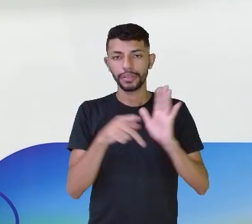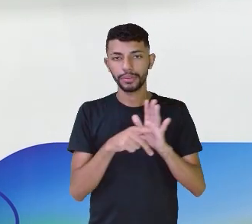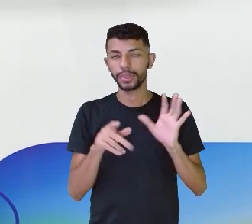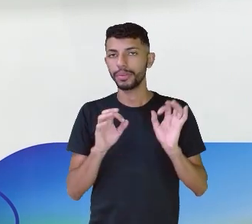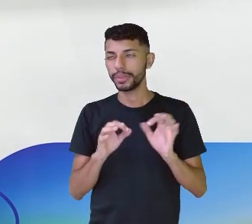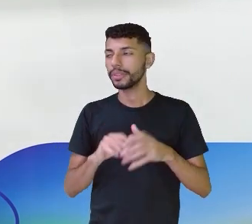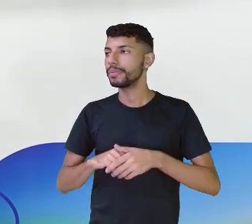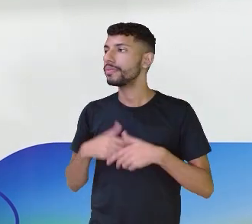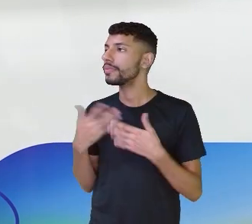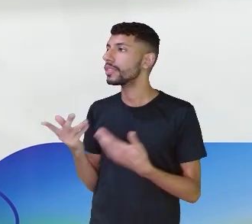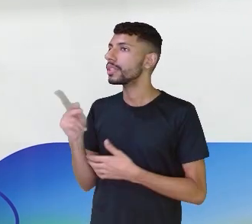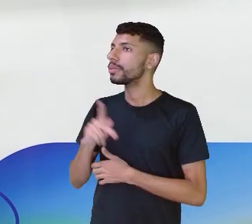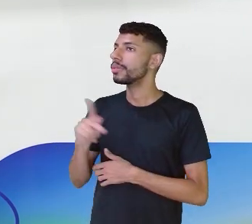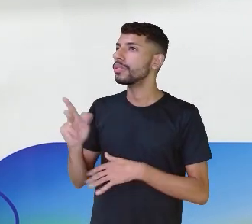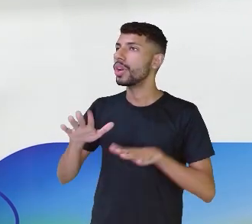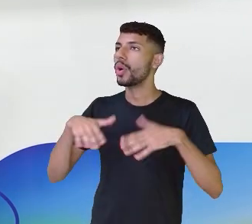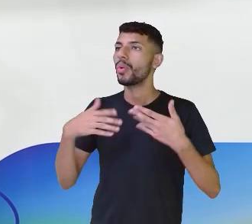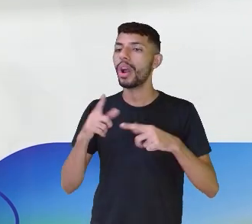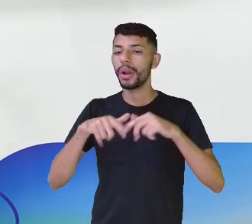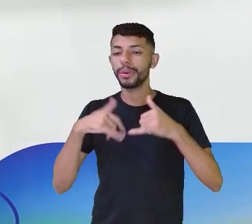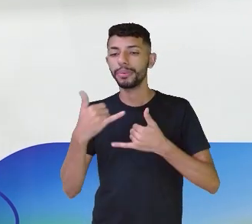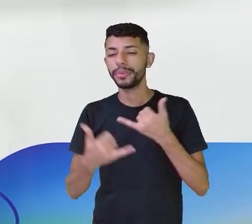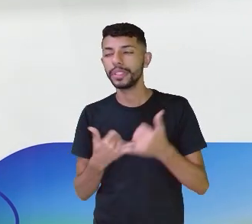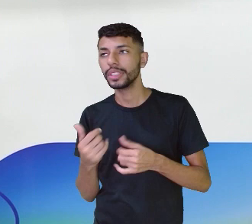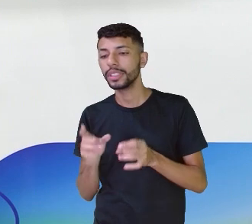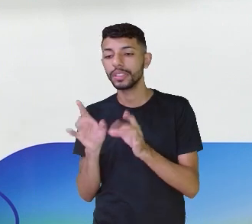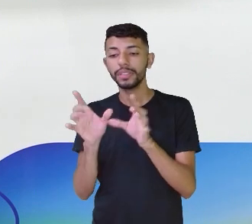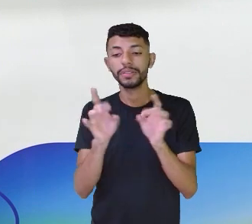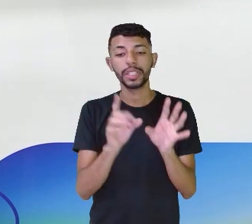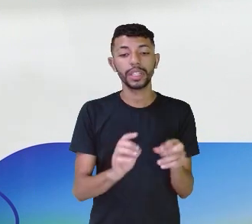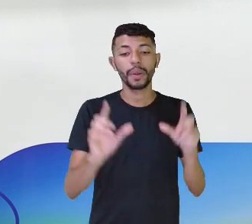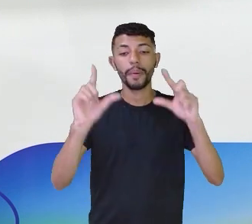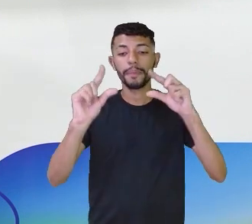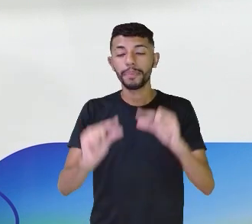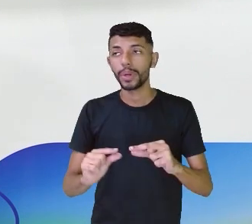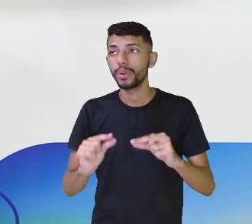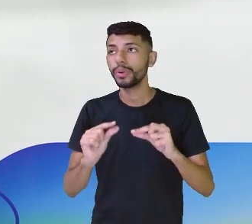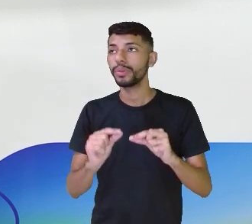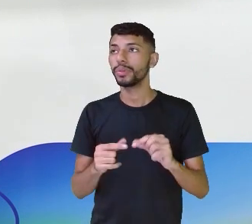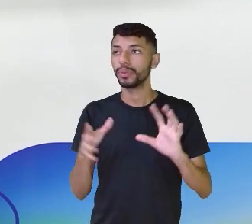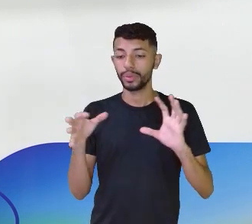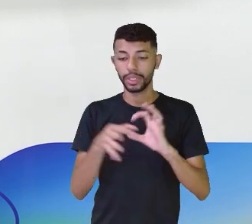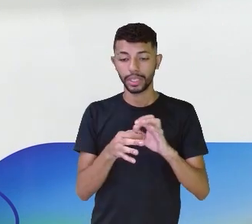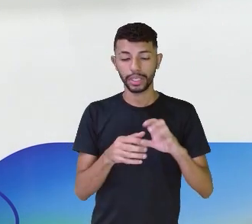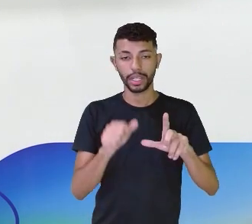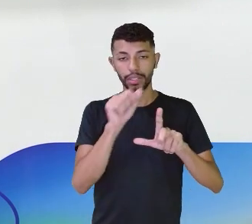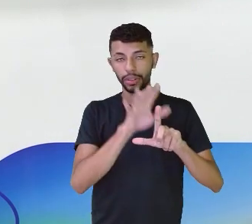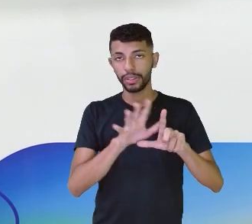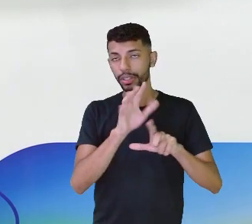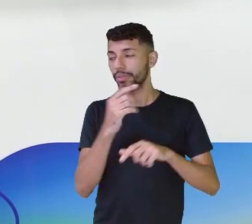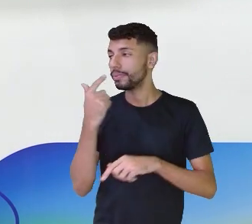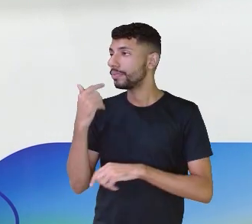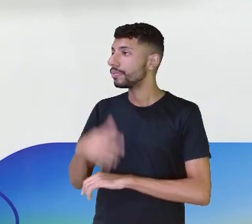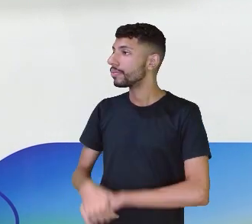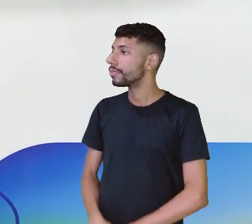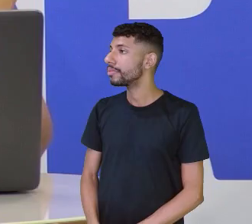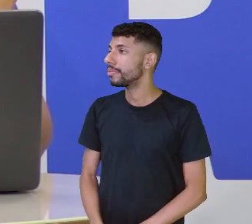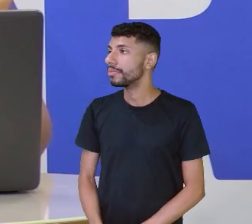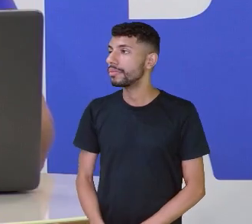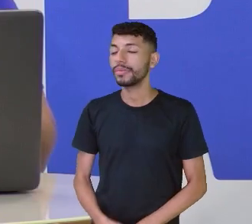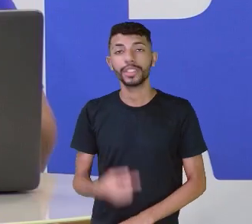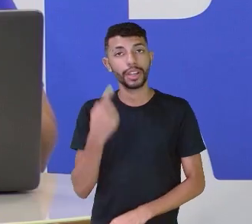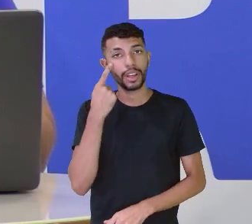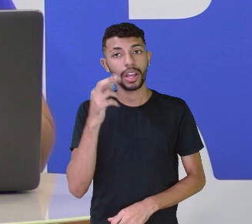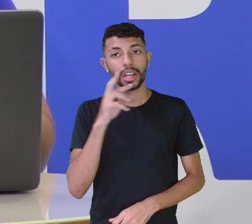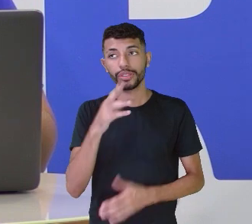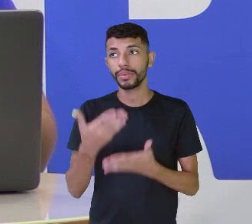aí, professora, qual é o brinquedo que foi menos vendido de acordo com o gráfico? respondendo ao anterior ainda,